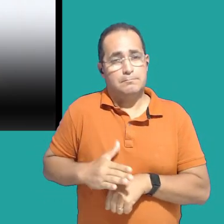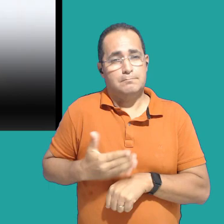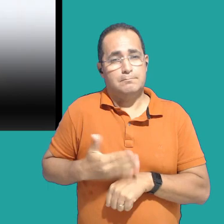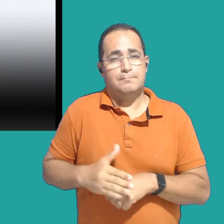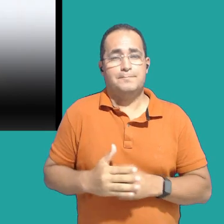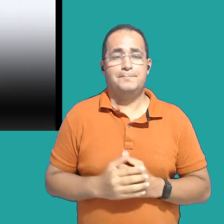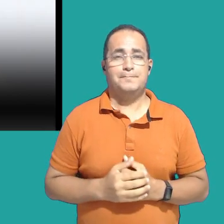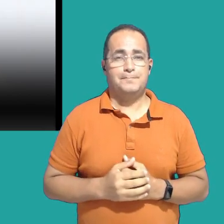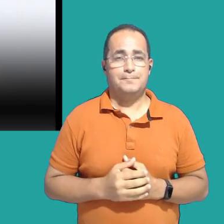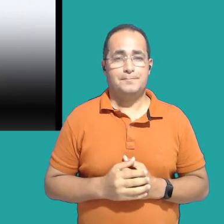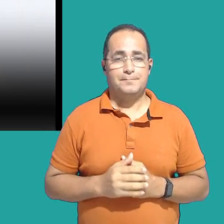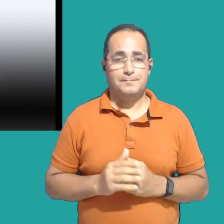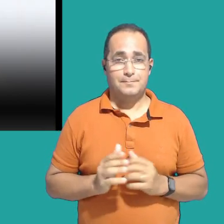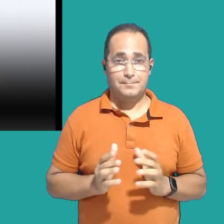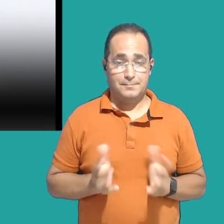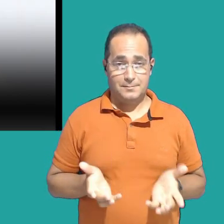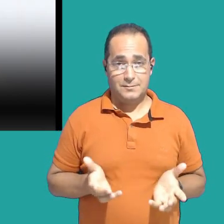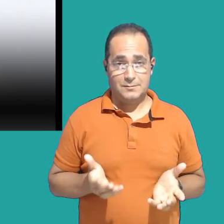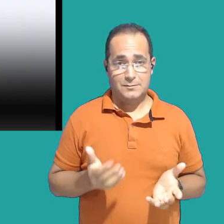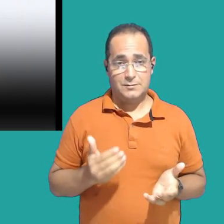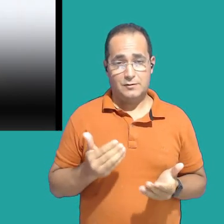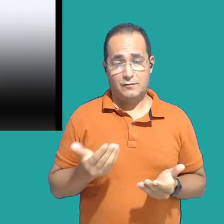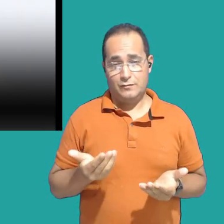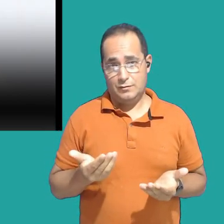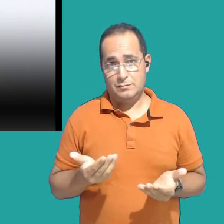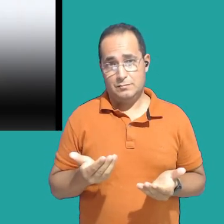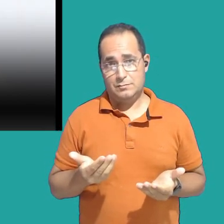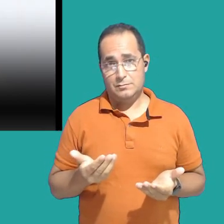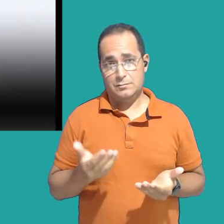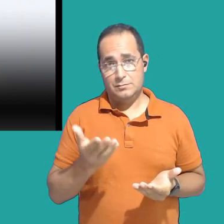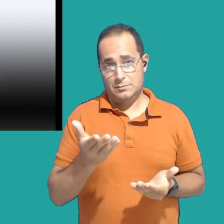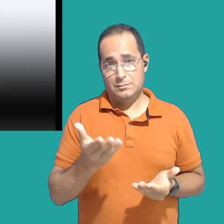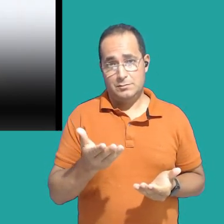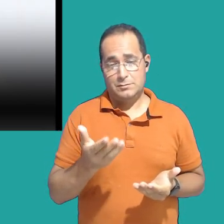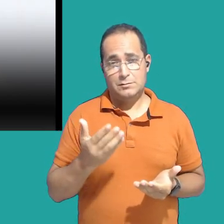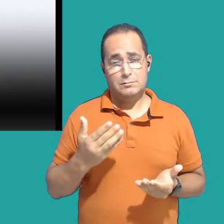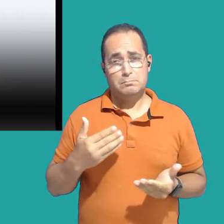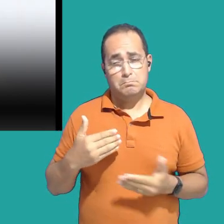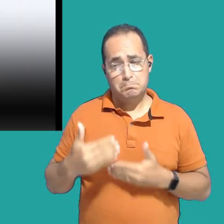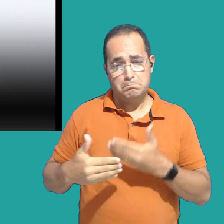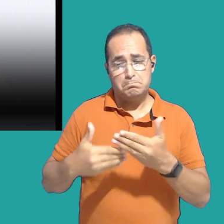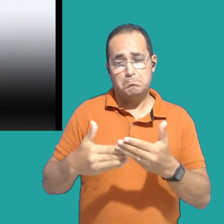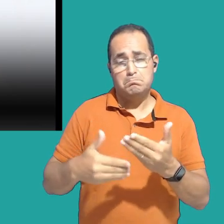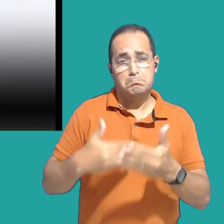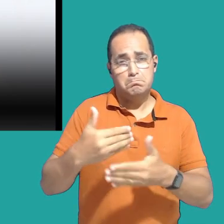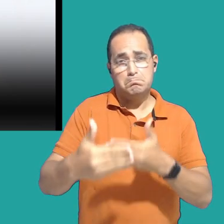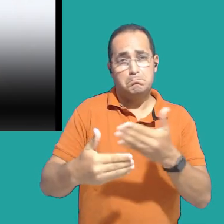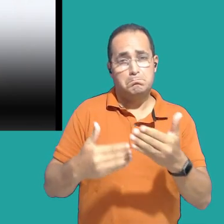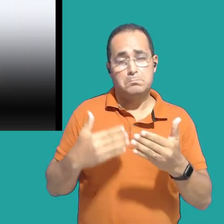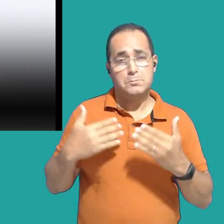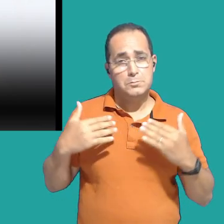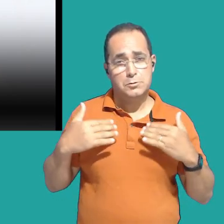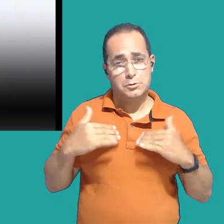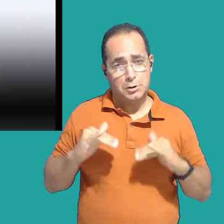que eu desenvolvi. Então, foi um processo assim, nesse sentido,